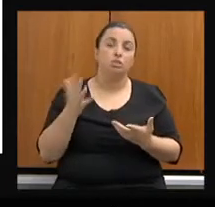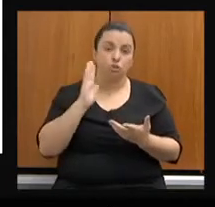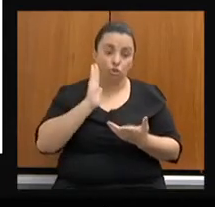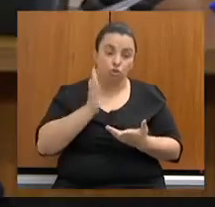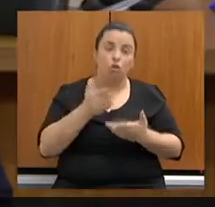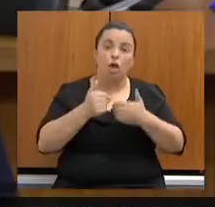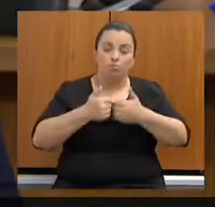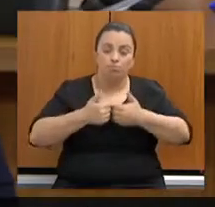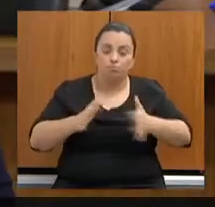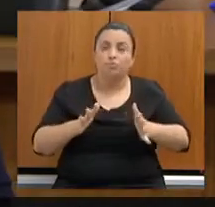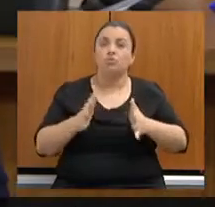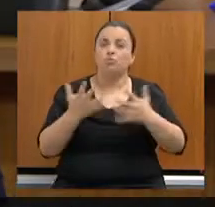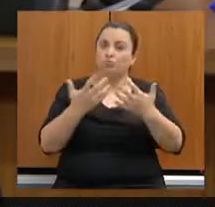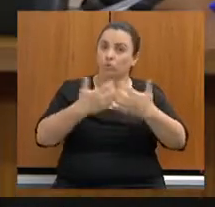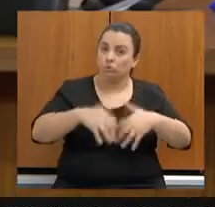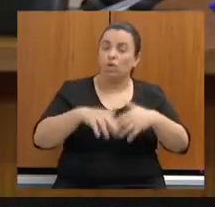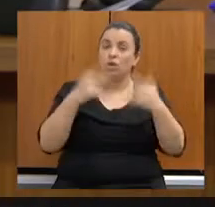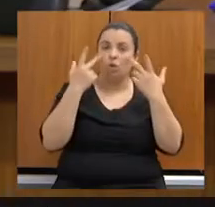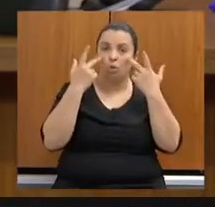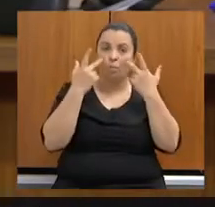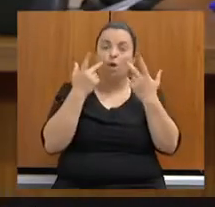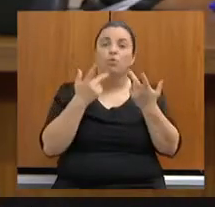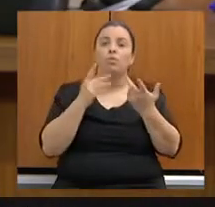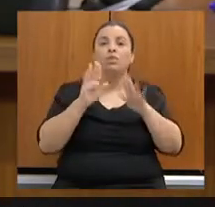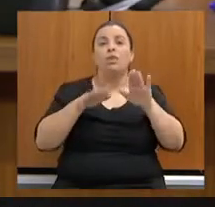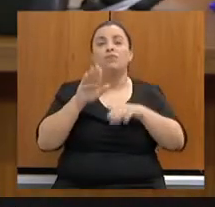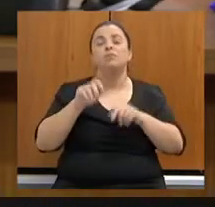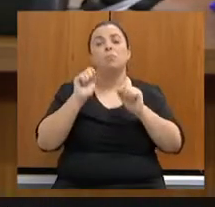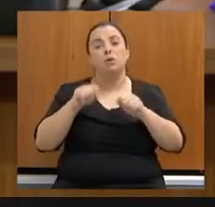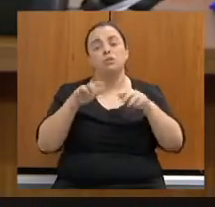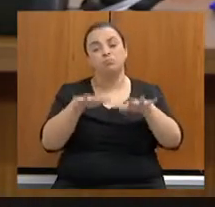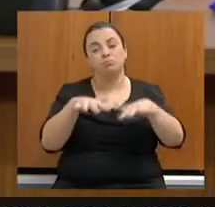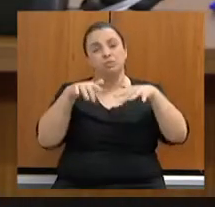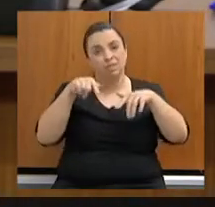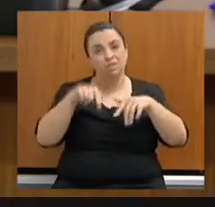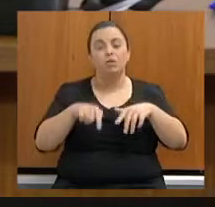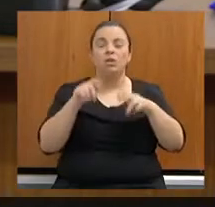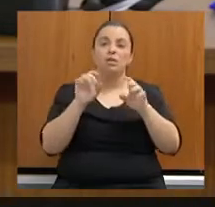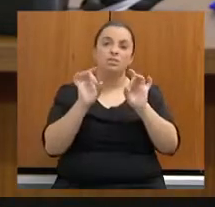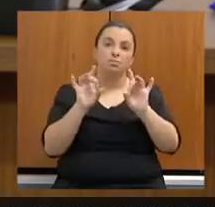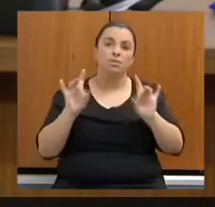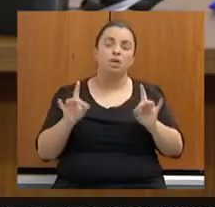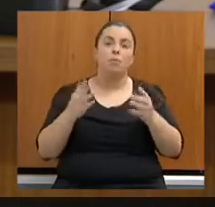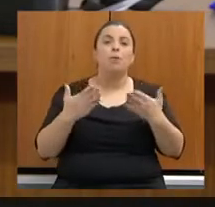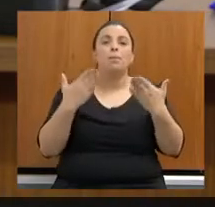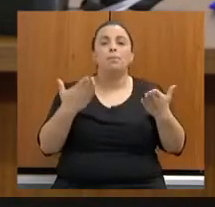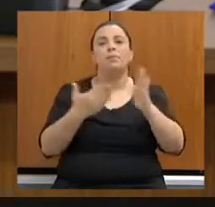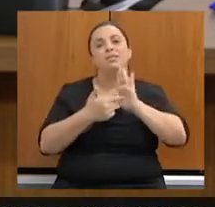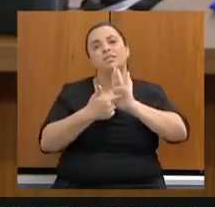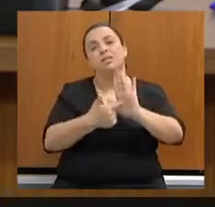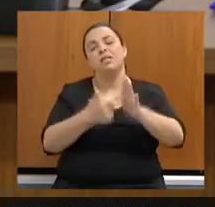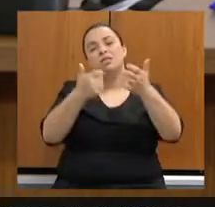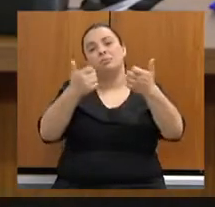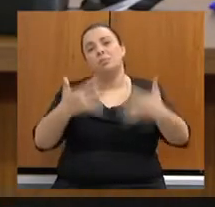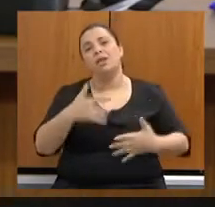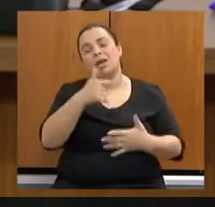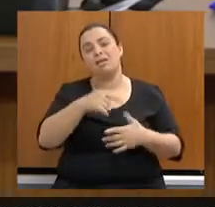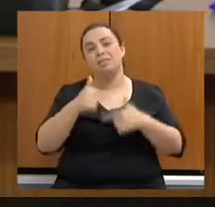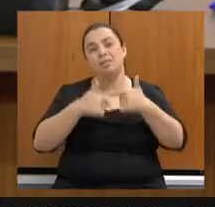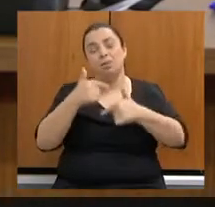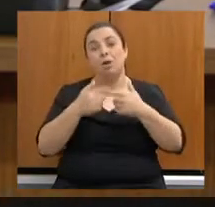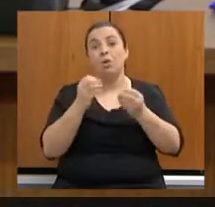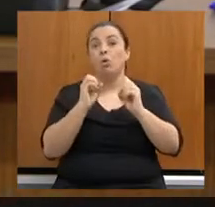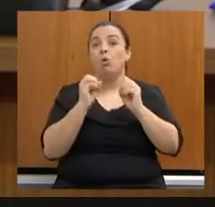funcionamento quem sabe Deputado a gente possa fazer uma seção especial para apresentar esse trabalho de como Inteligência Artificial